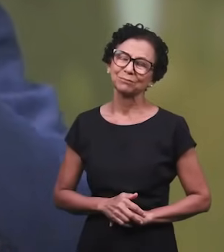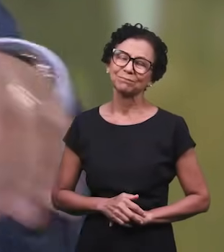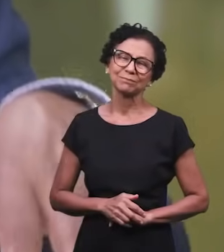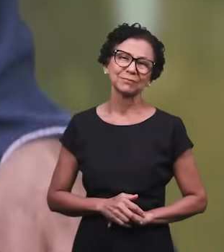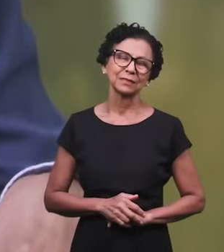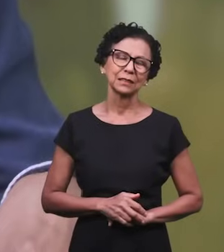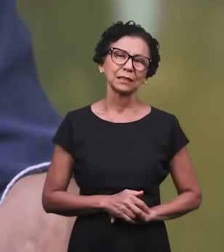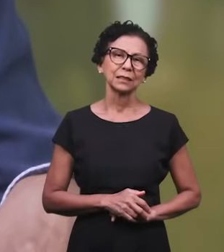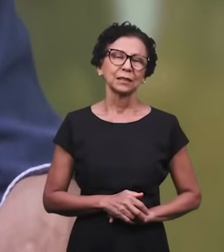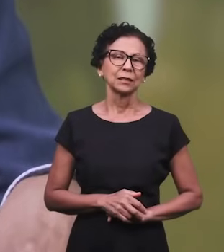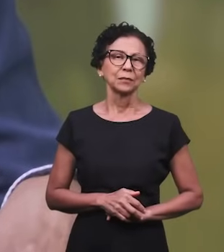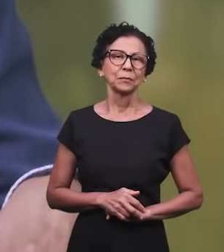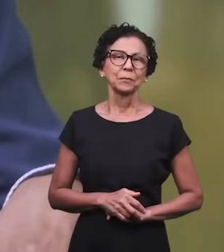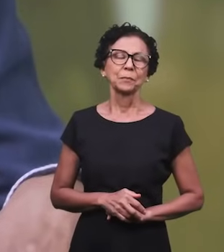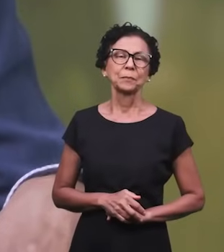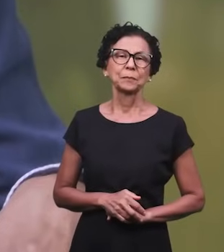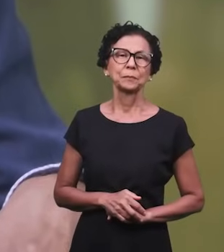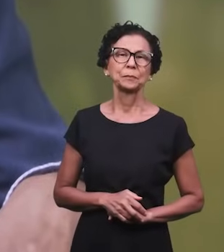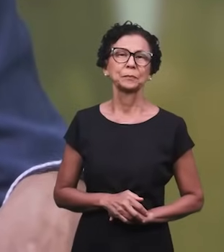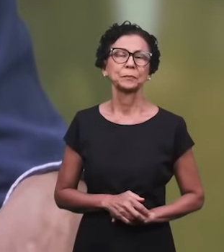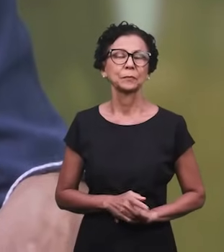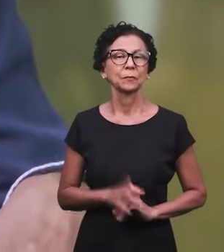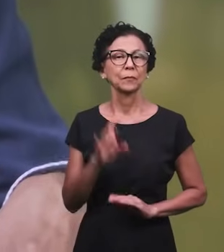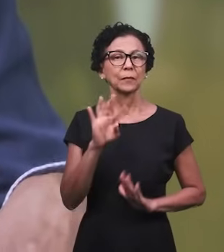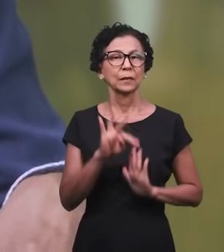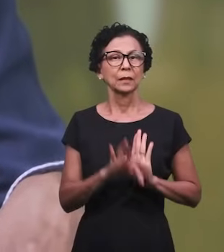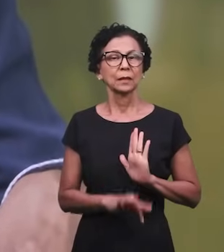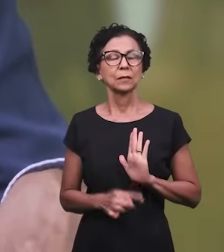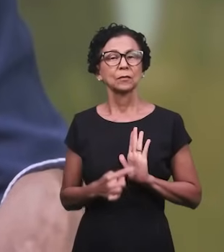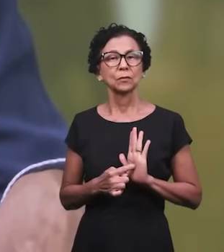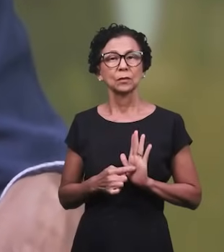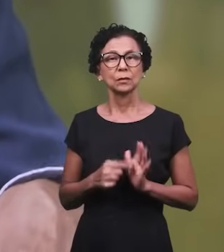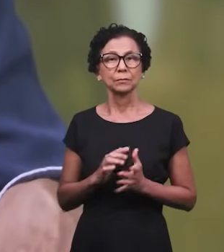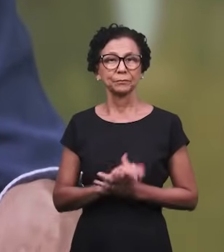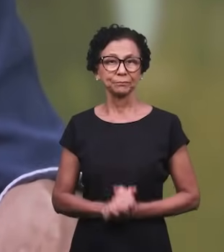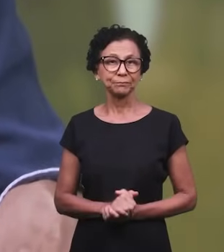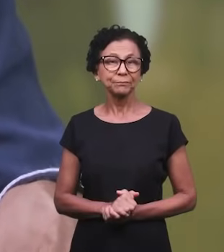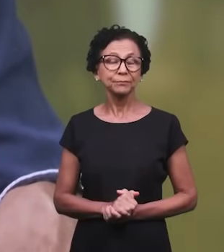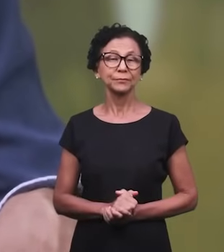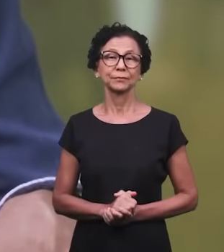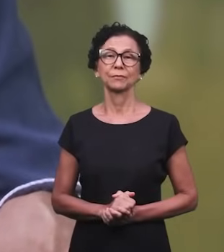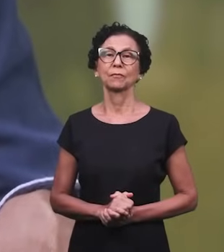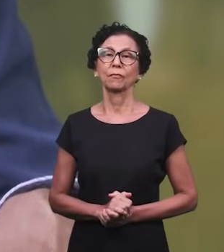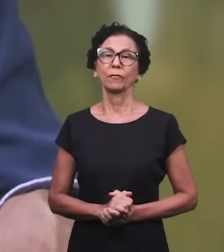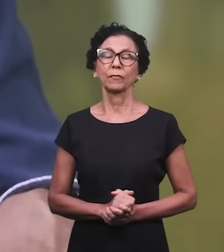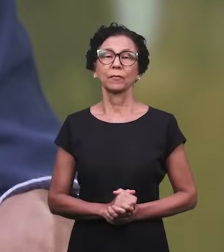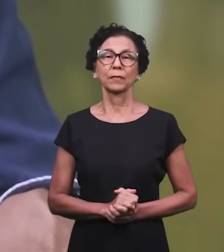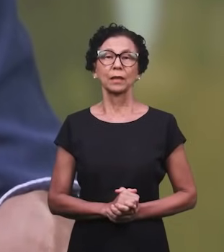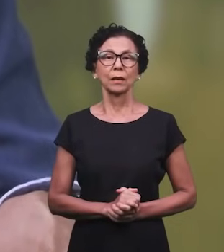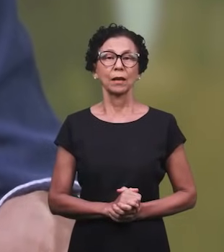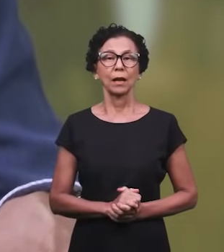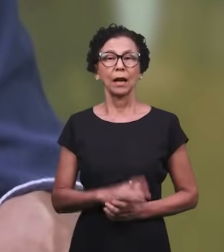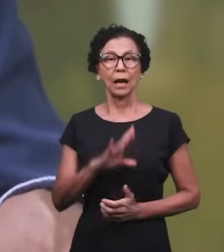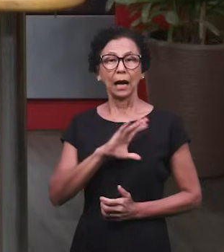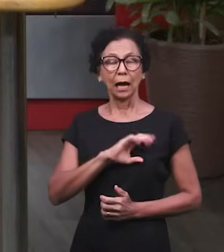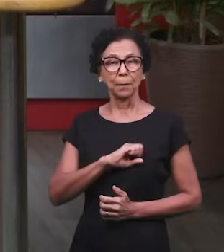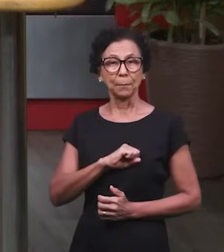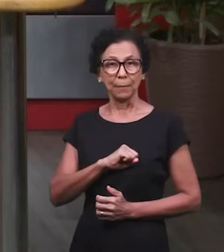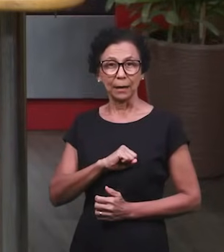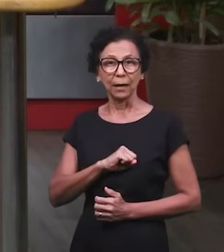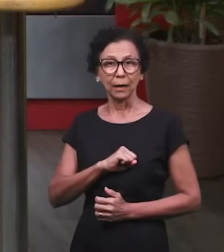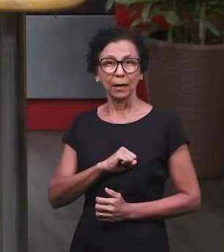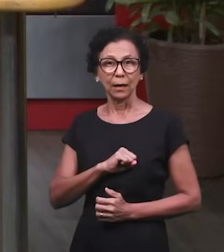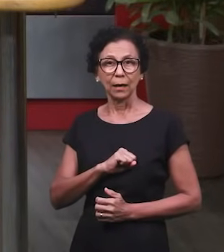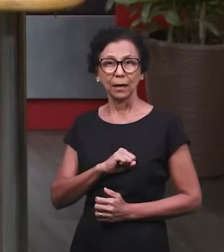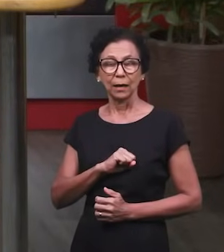um texto um texto posterior que fala para você amá-la como Cristo amou a igreja aliás é o texto mais difícil da Bíblia pro